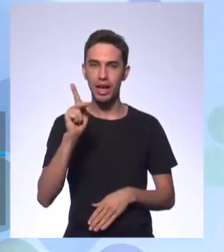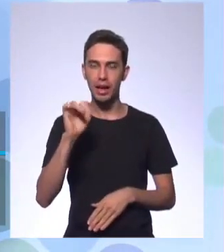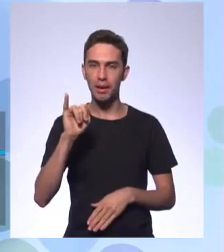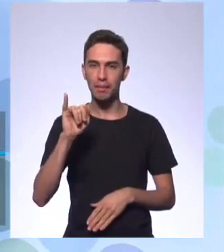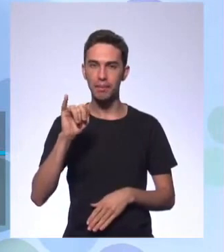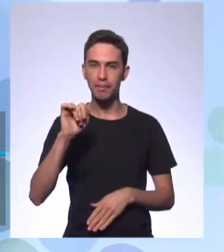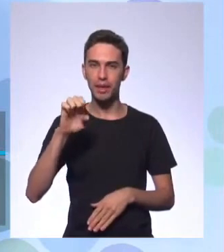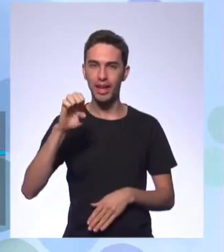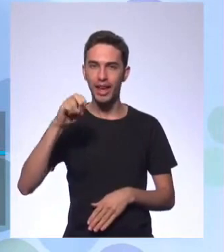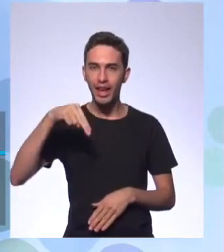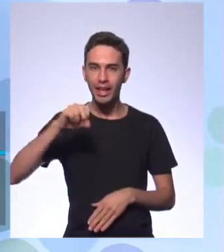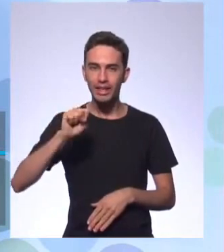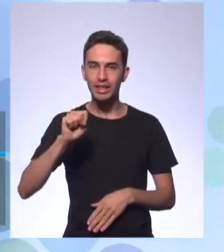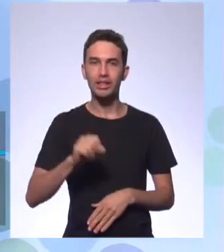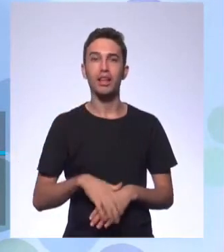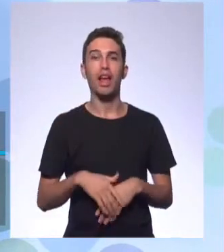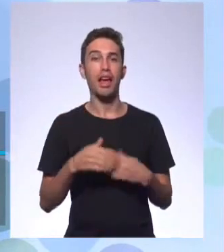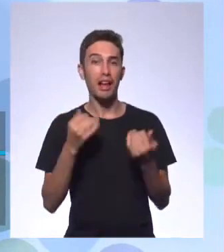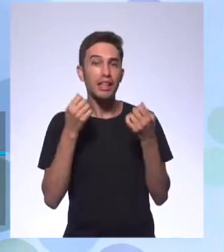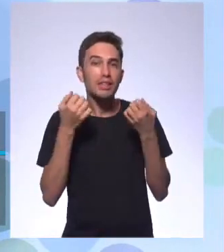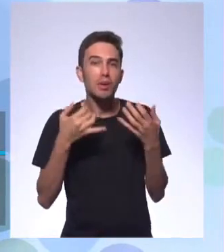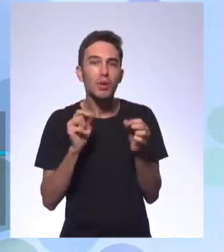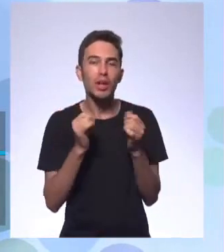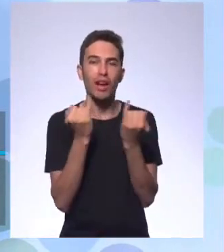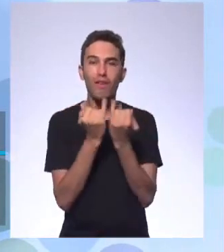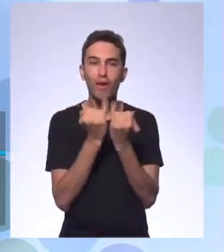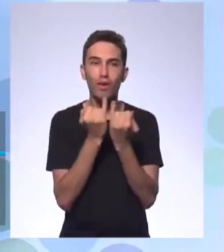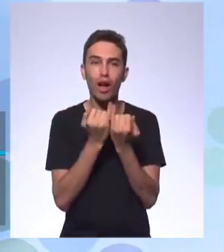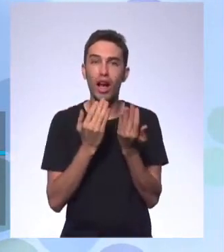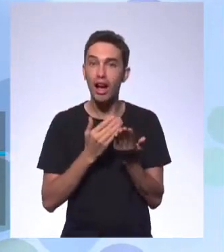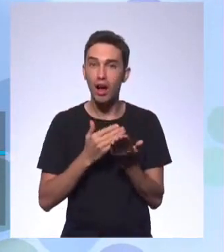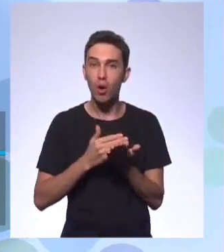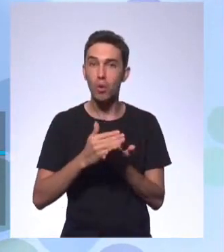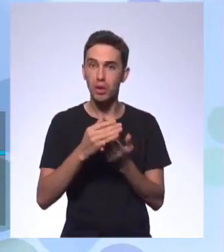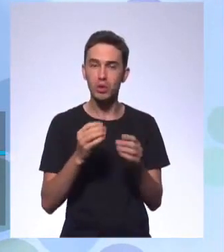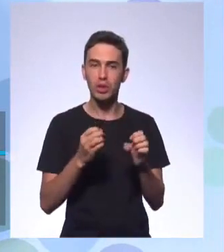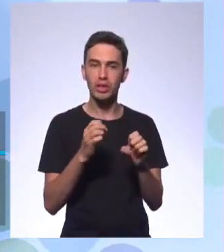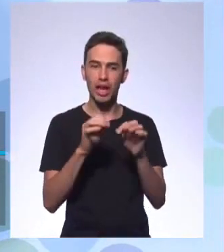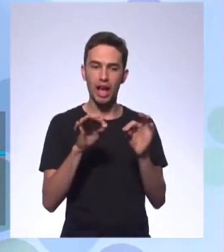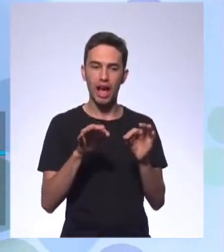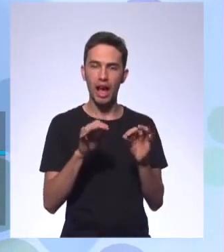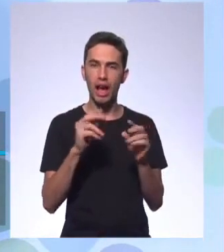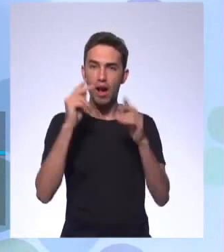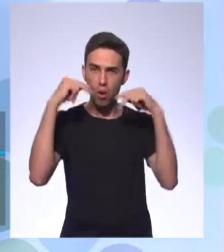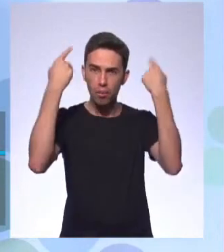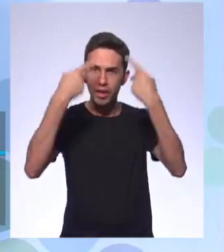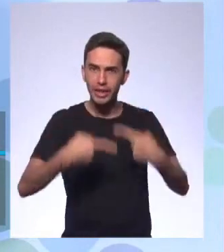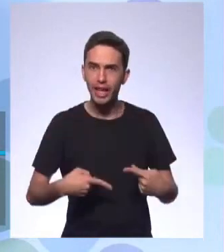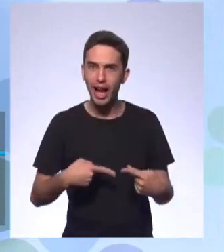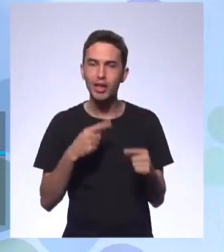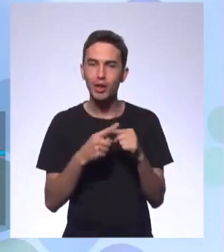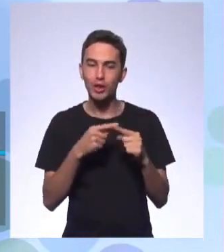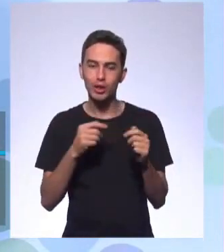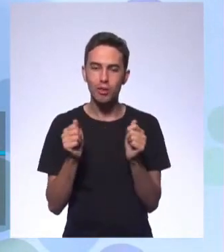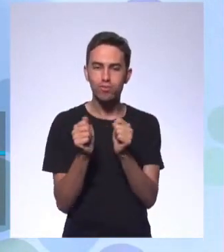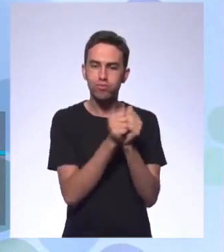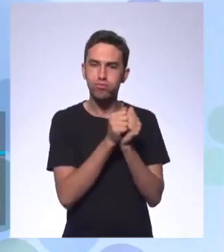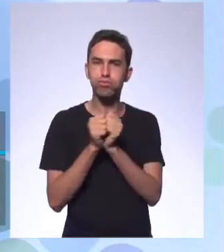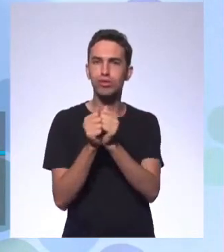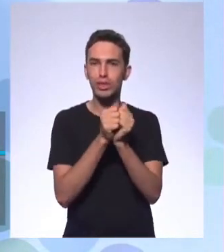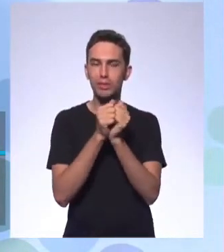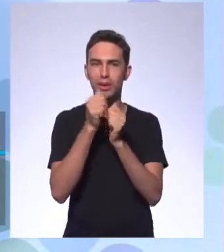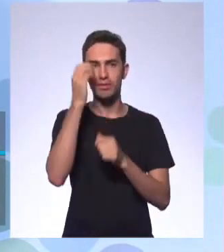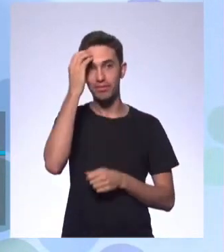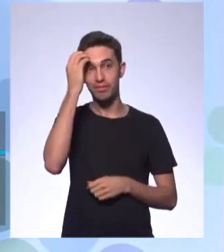Sapiens. Ele diz que a fofoca ajudou a construir o tecido social da humanidade, né? Porque aproxima as pessoas. Mas